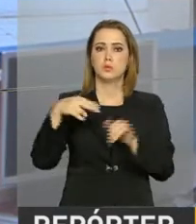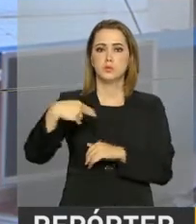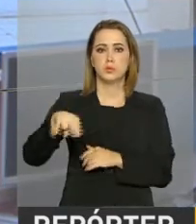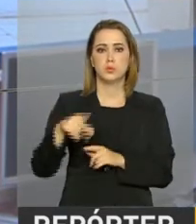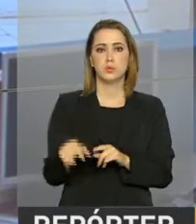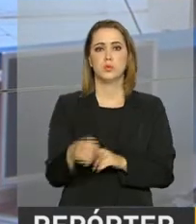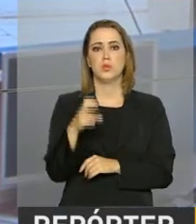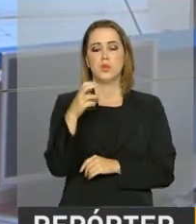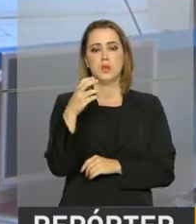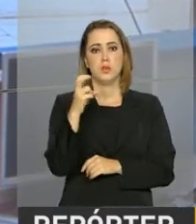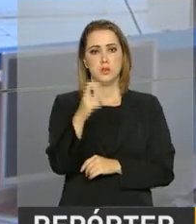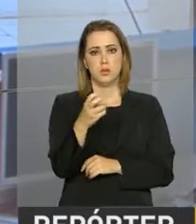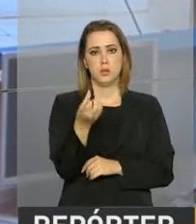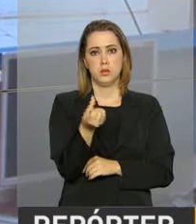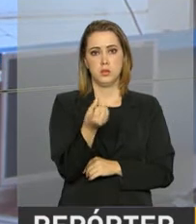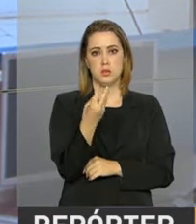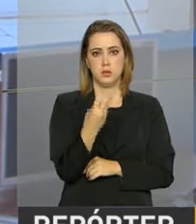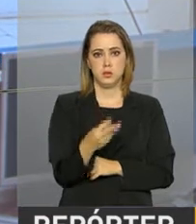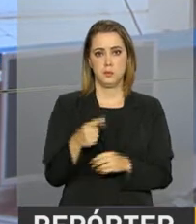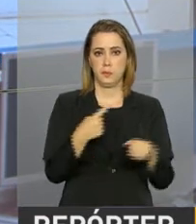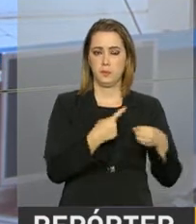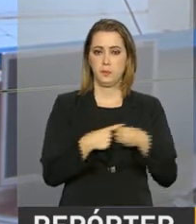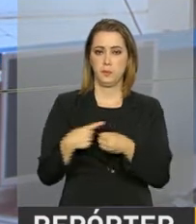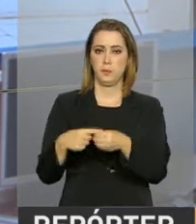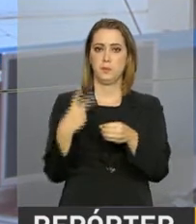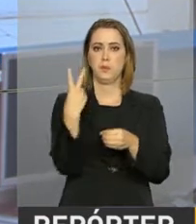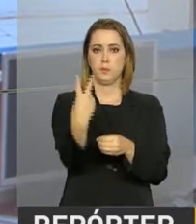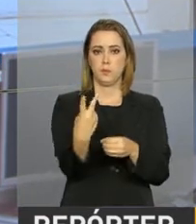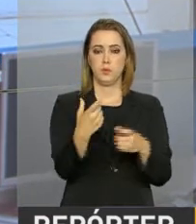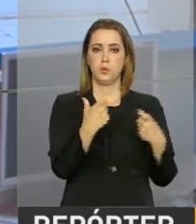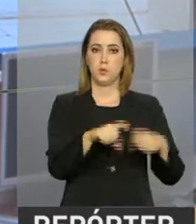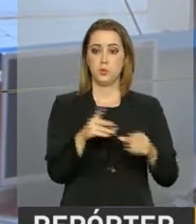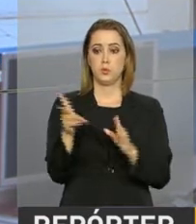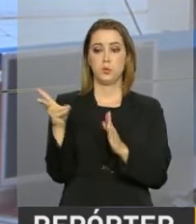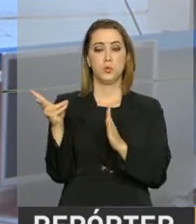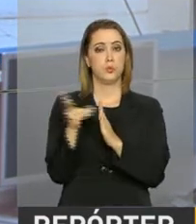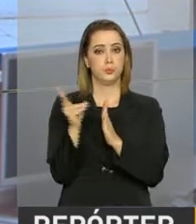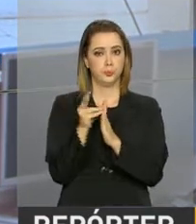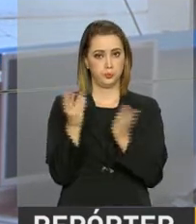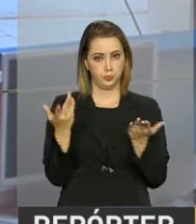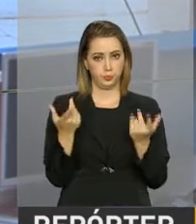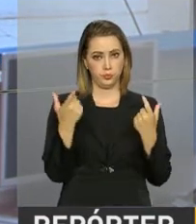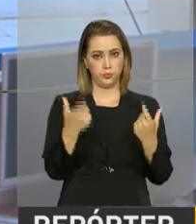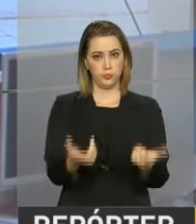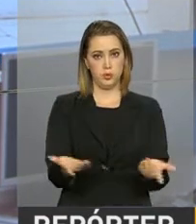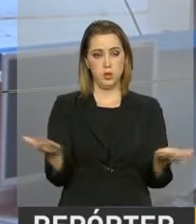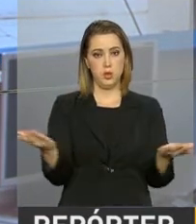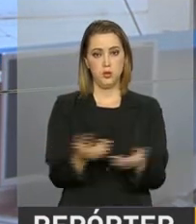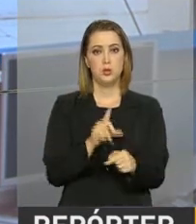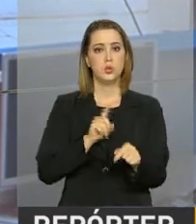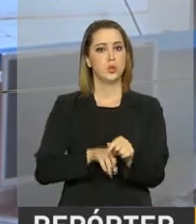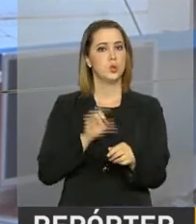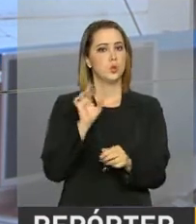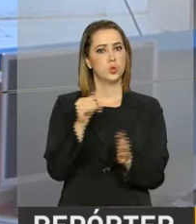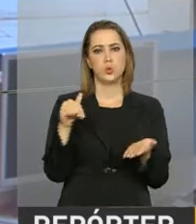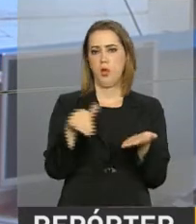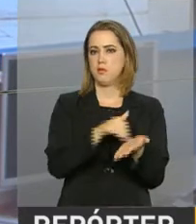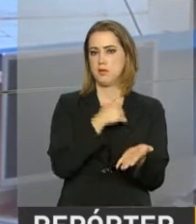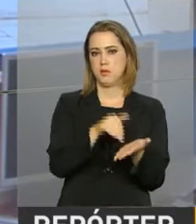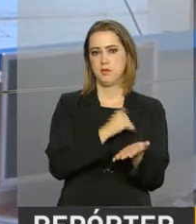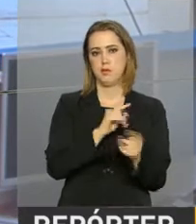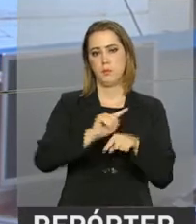em 566 municípios e dois distritos indígenas nesta fase os médicos devem apenas realizar a inscrição